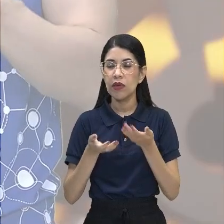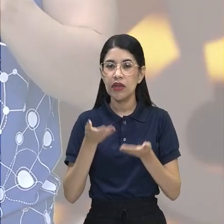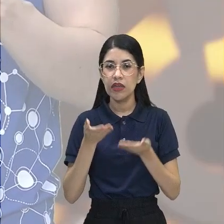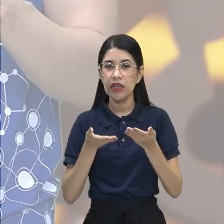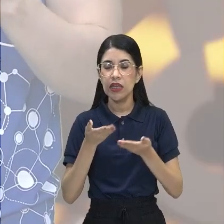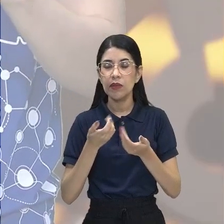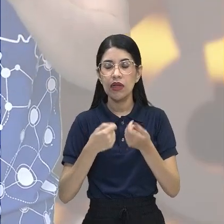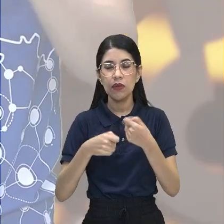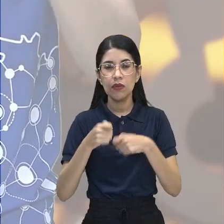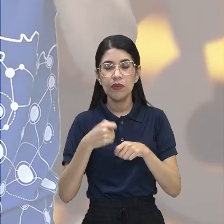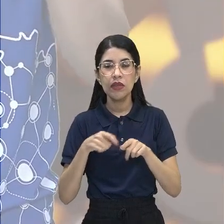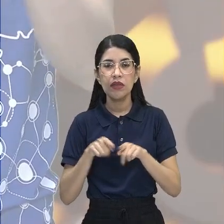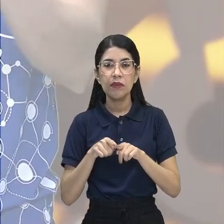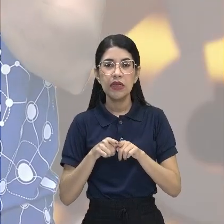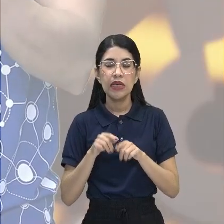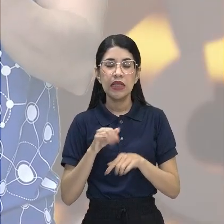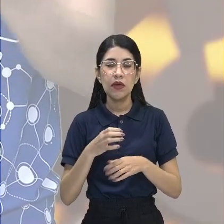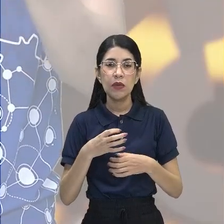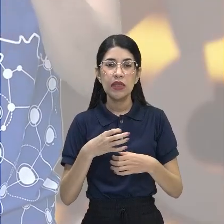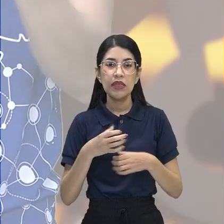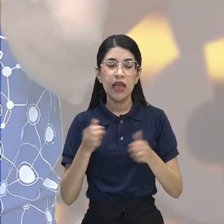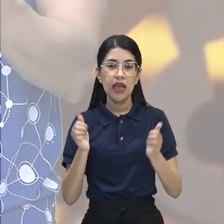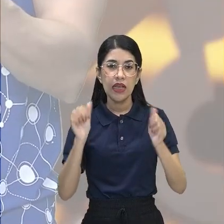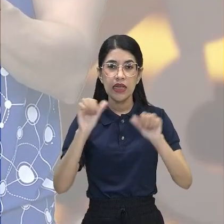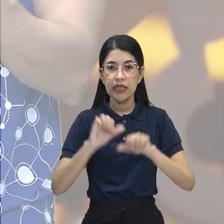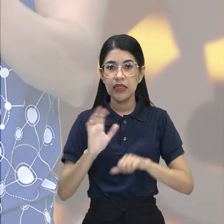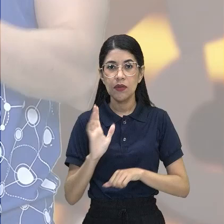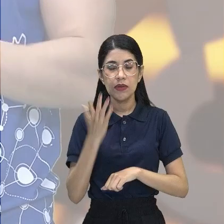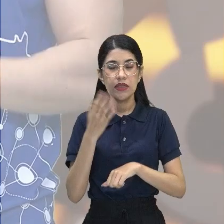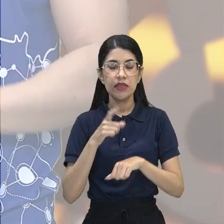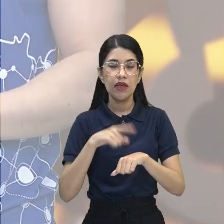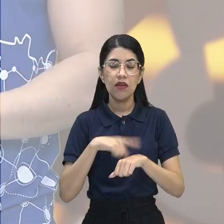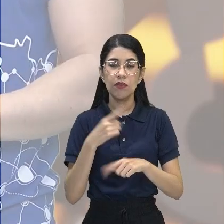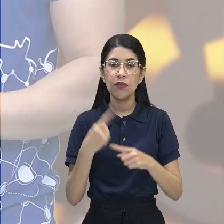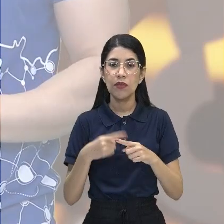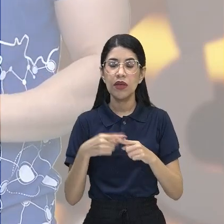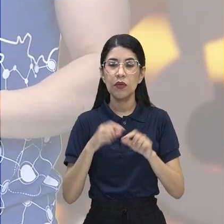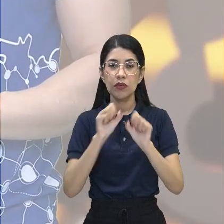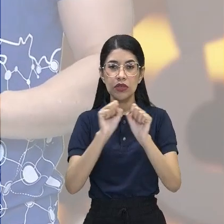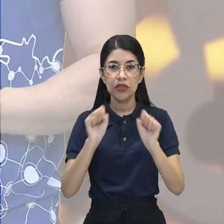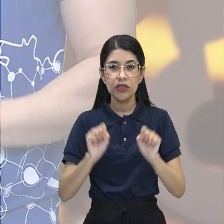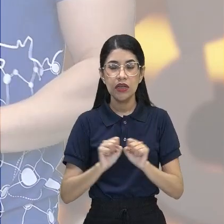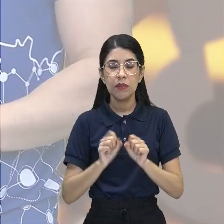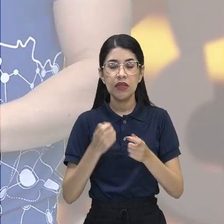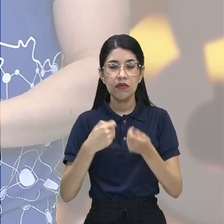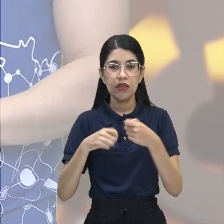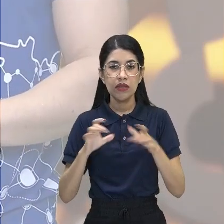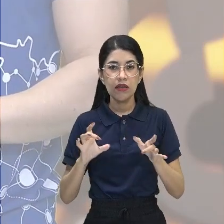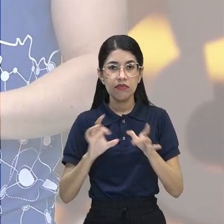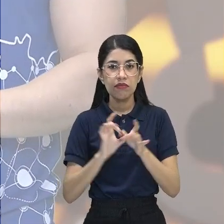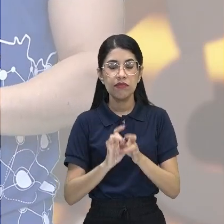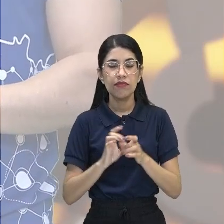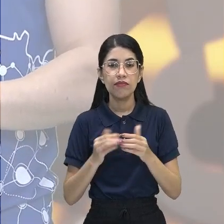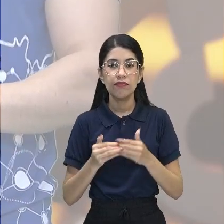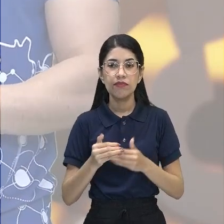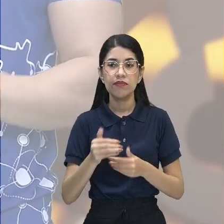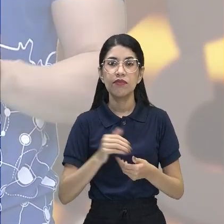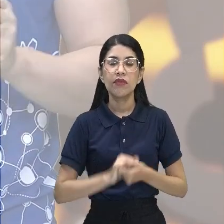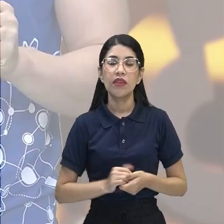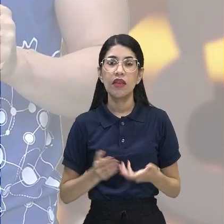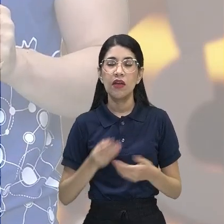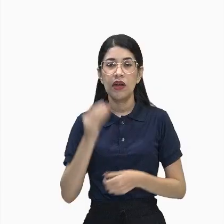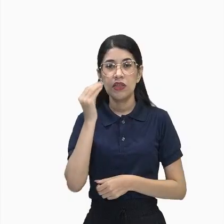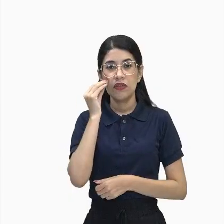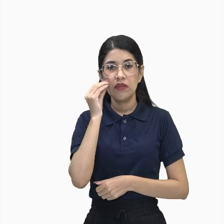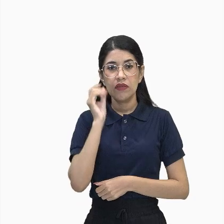sentida de imediato, porque as economias, o sistema financeiro está conectado. Bem, dando continuidade, a gente vai